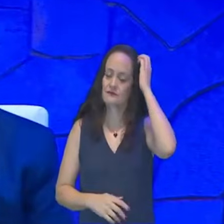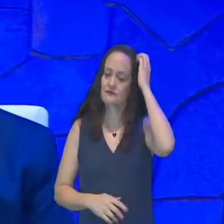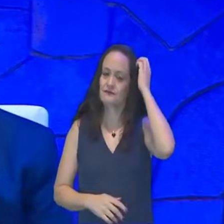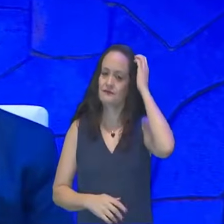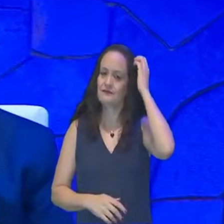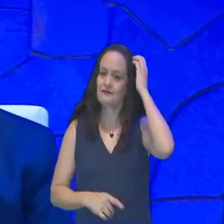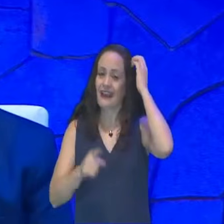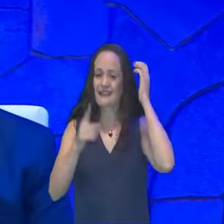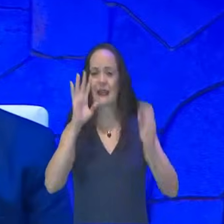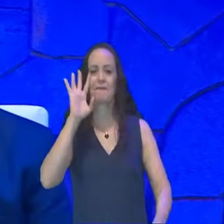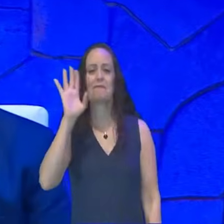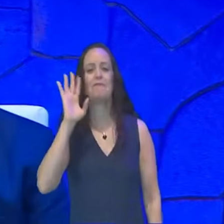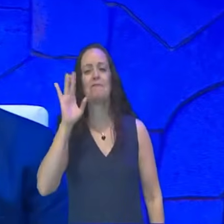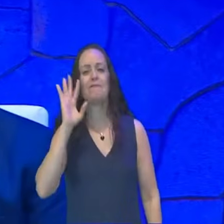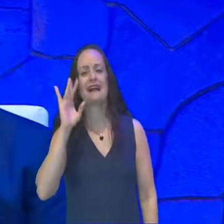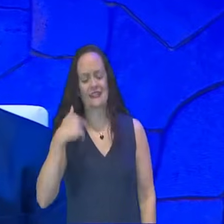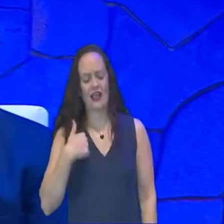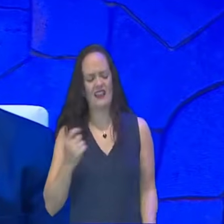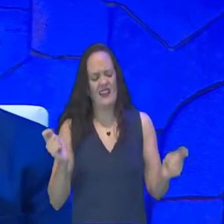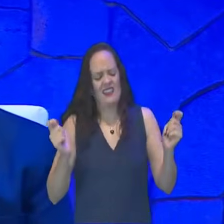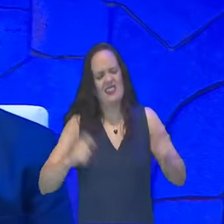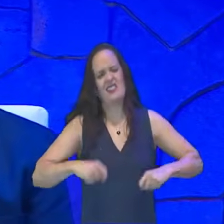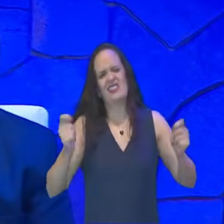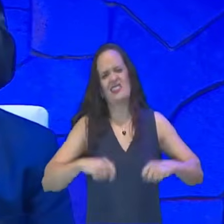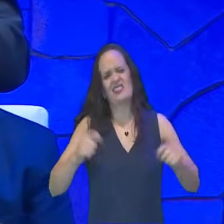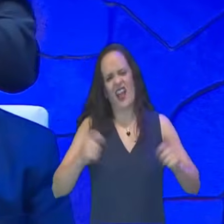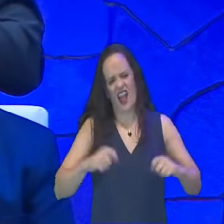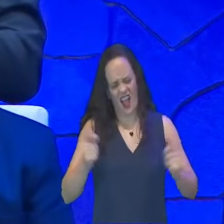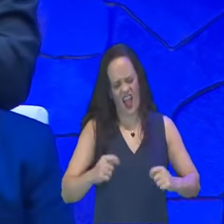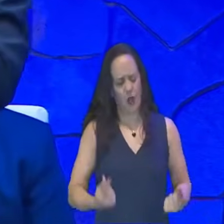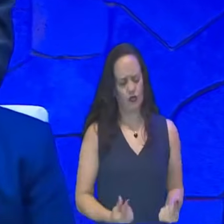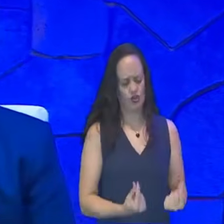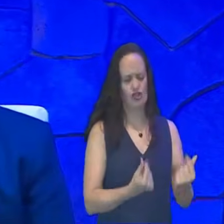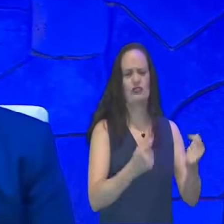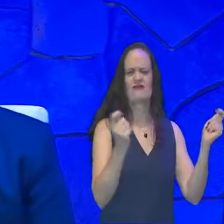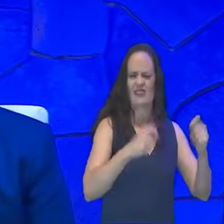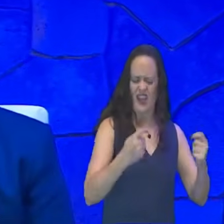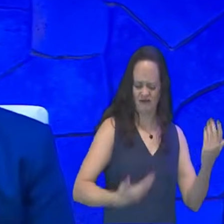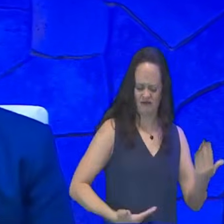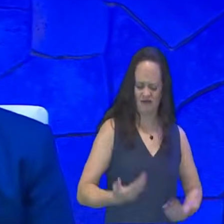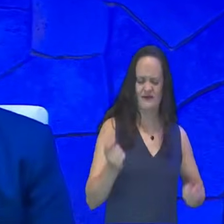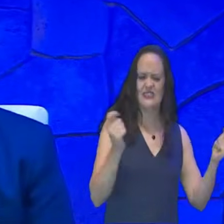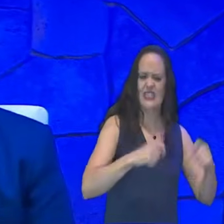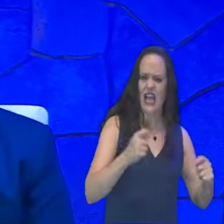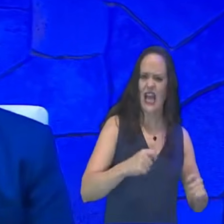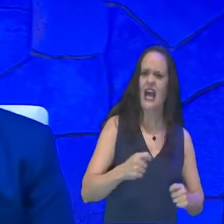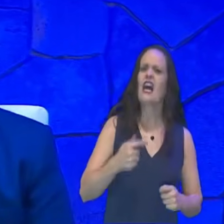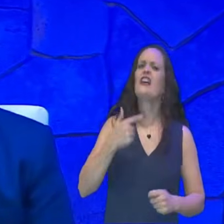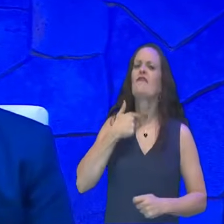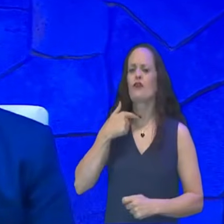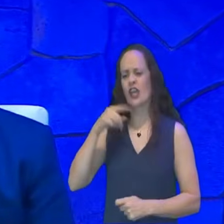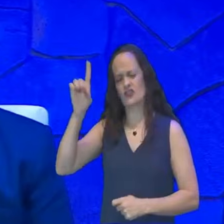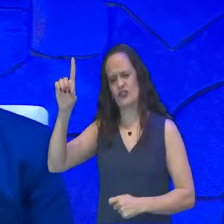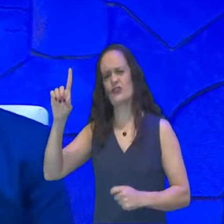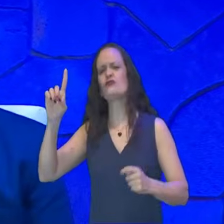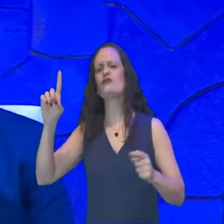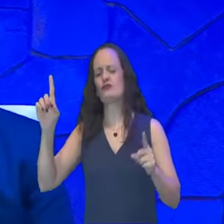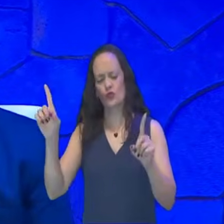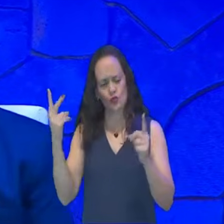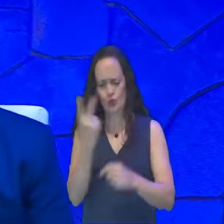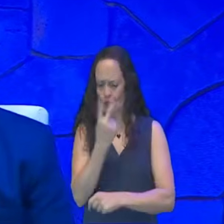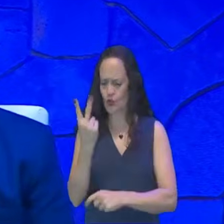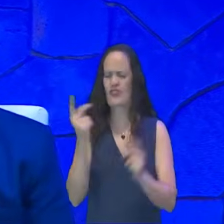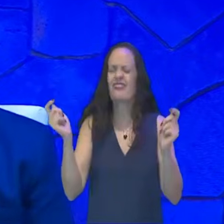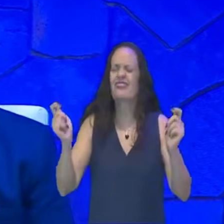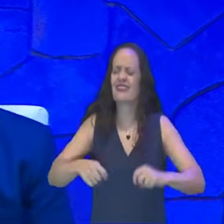falsa ilusão que a gente consegue administrar a vontade de Deus com a nossa vontade. A